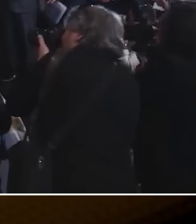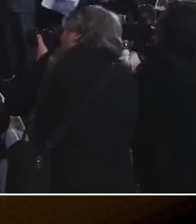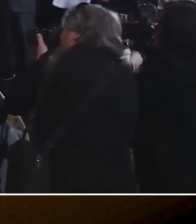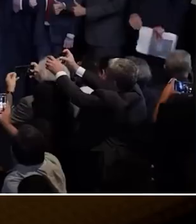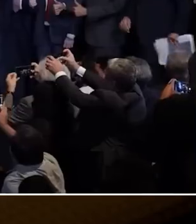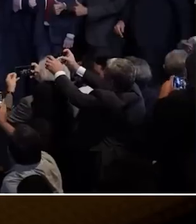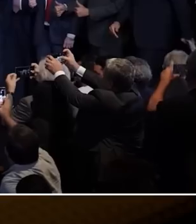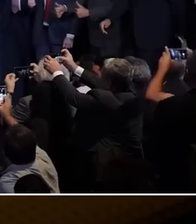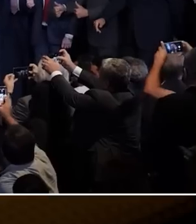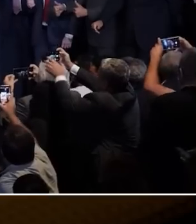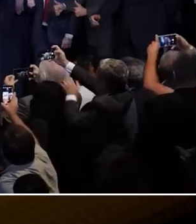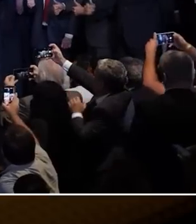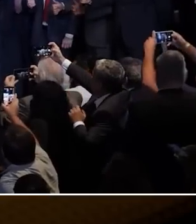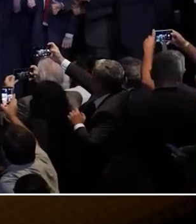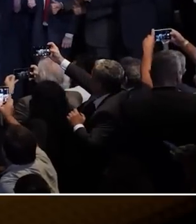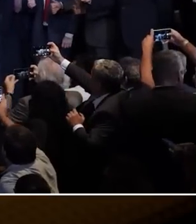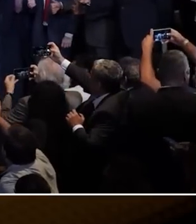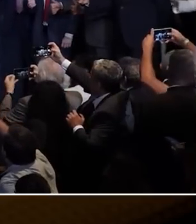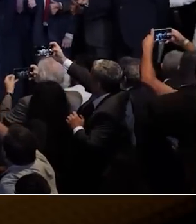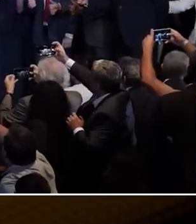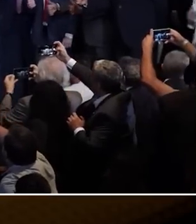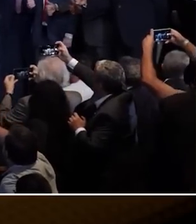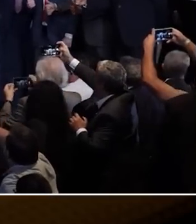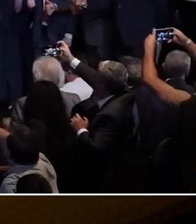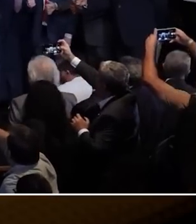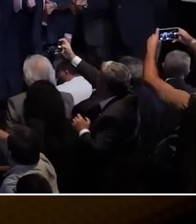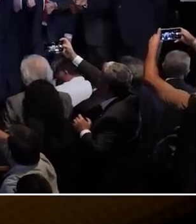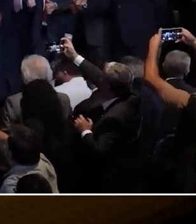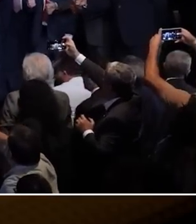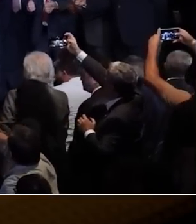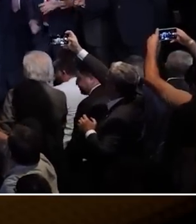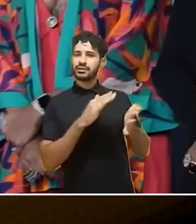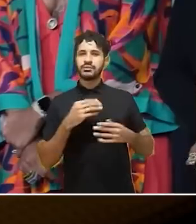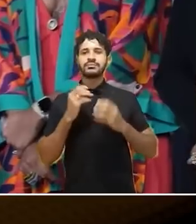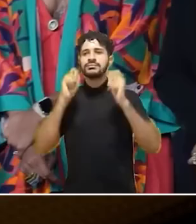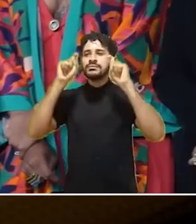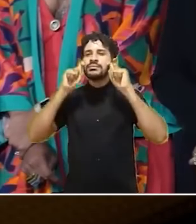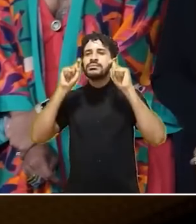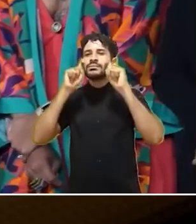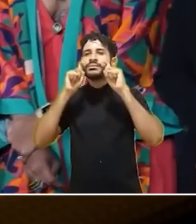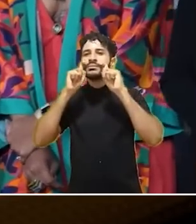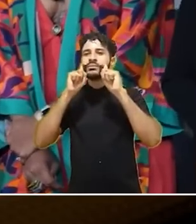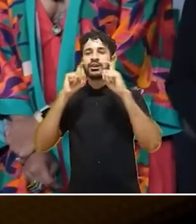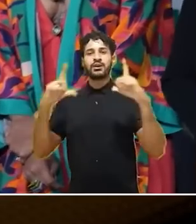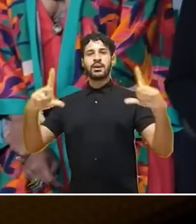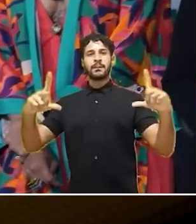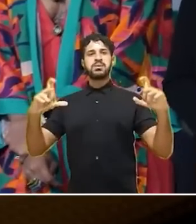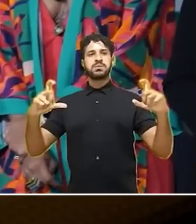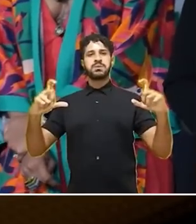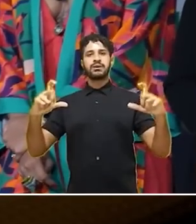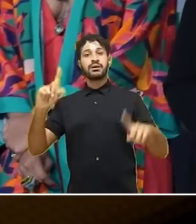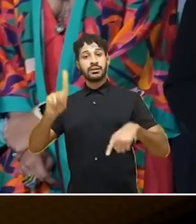sofrer aumentos que está fora né do teto de gastos agora é interessante né